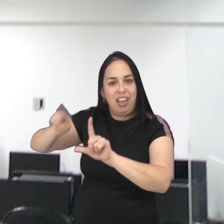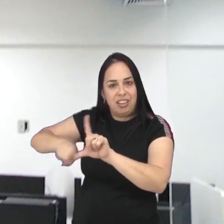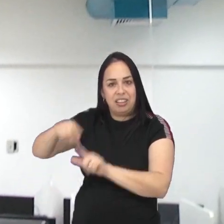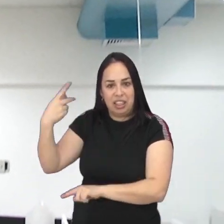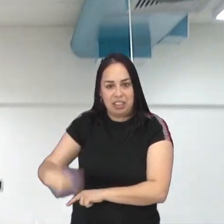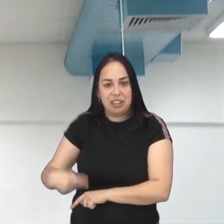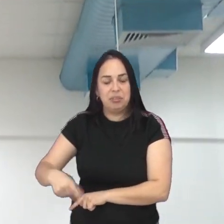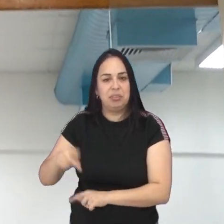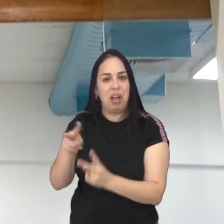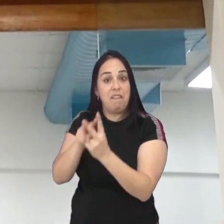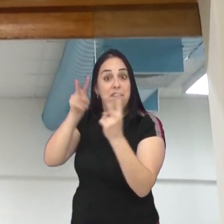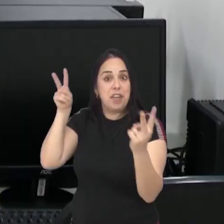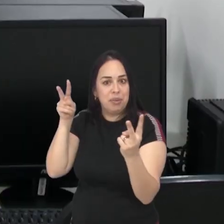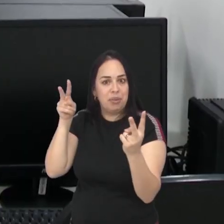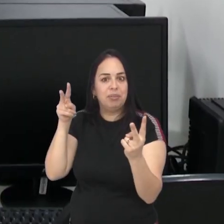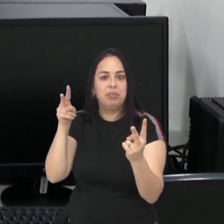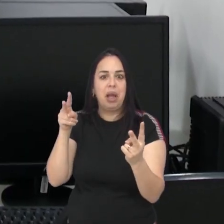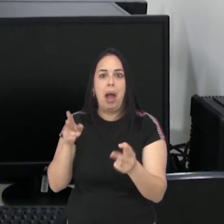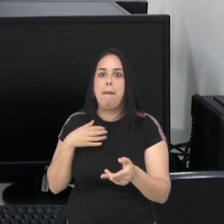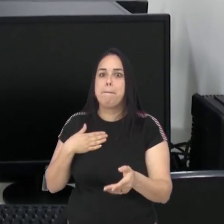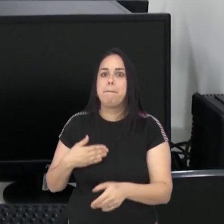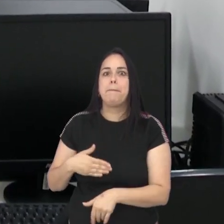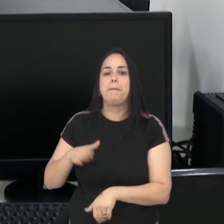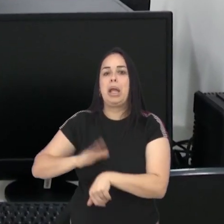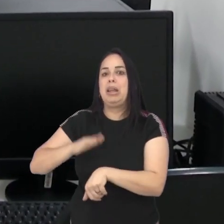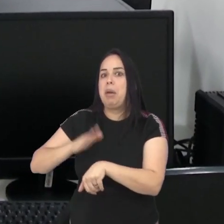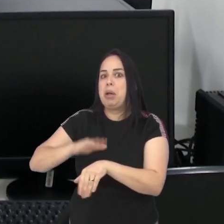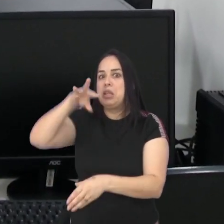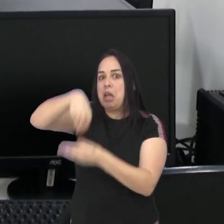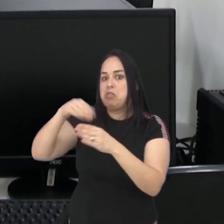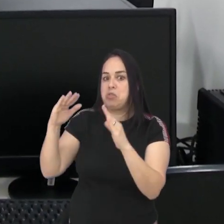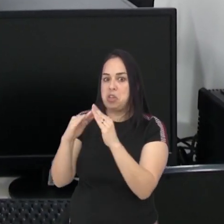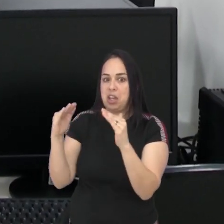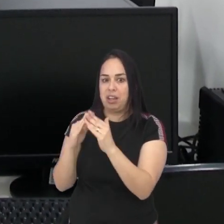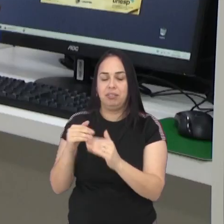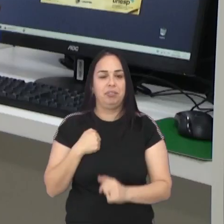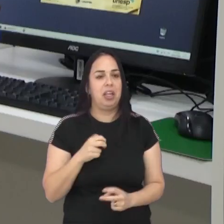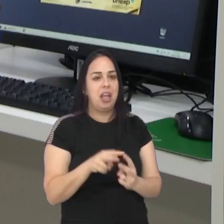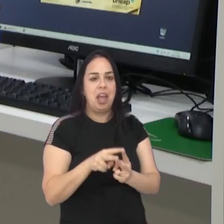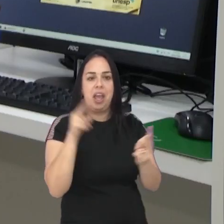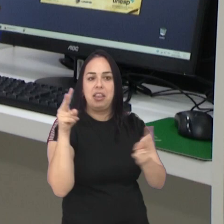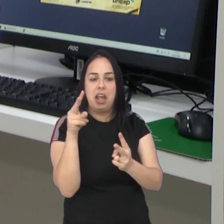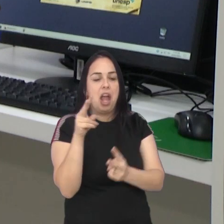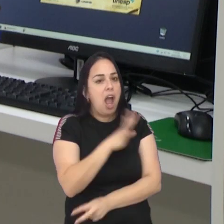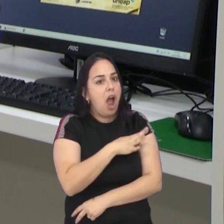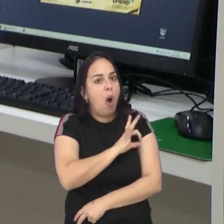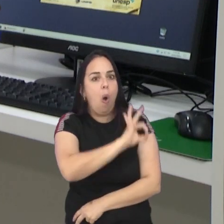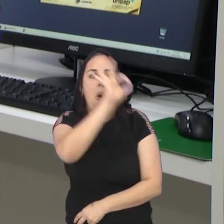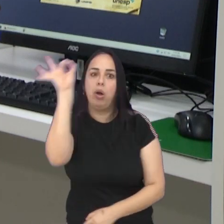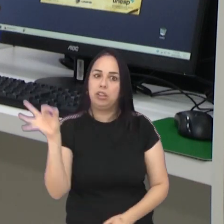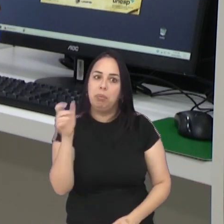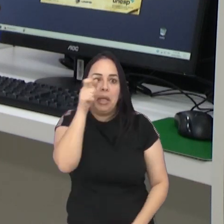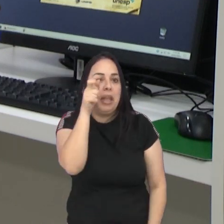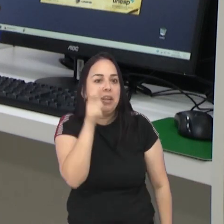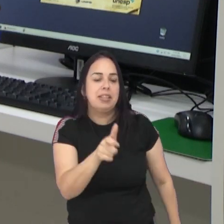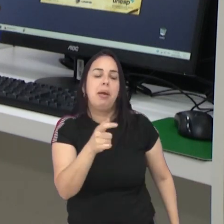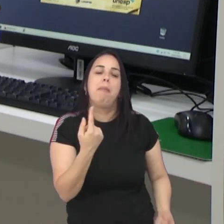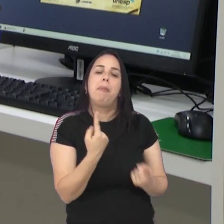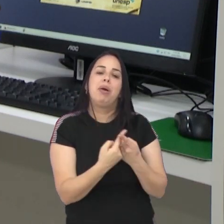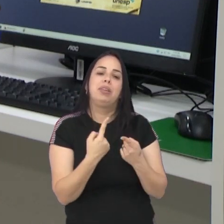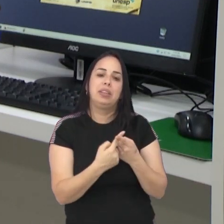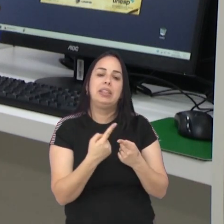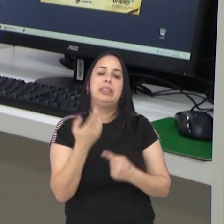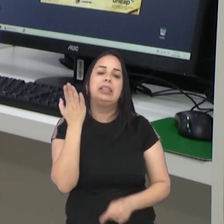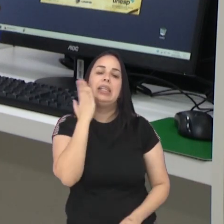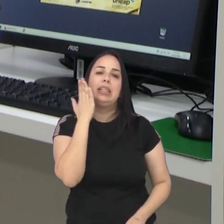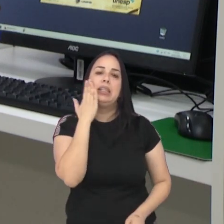Universidade Virtual do Estado de São Paulo, na maior parte do tempo ele estuda em casa. O EAD é uma coisa muito interessante porque